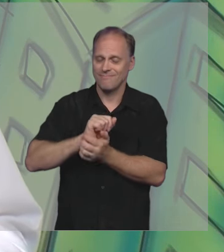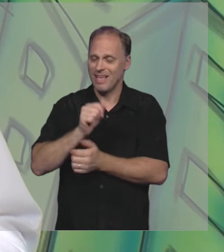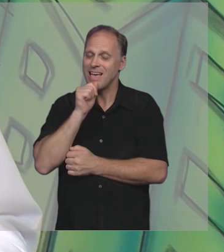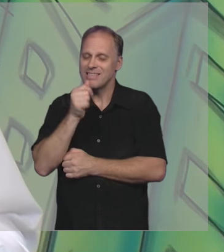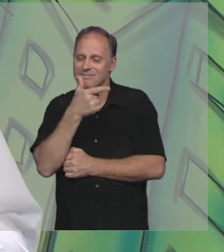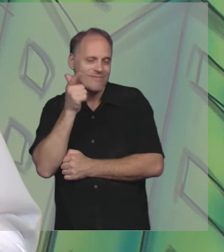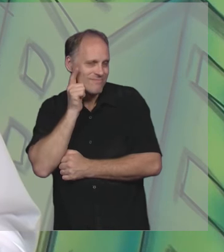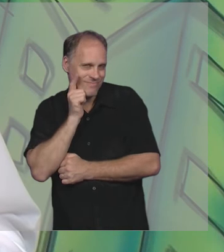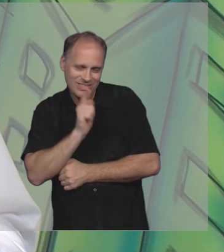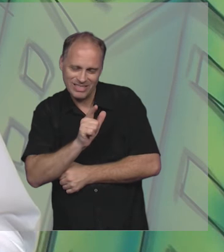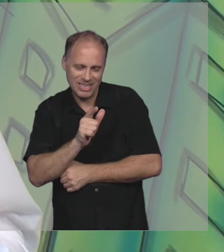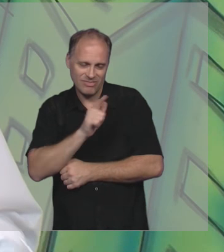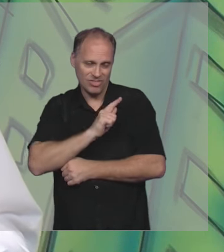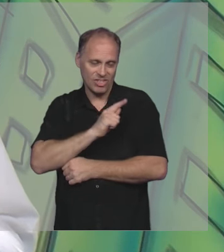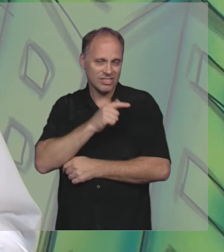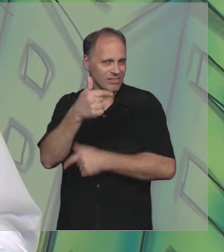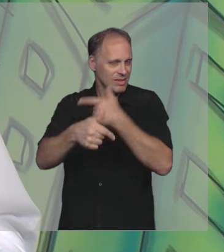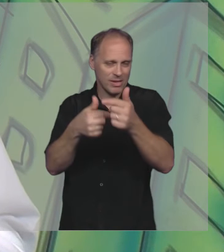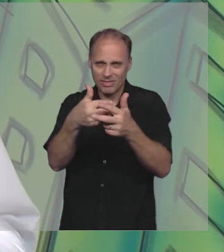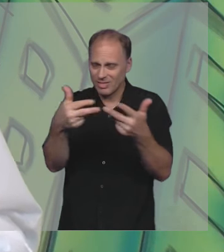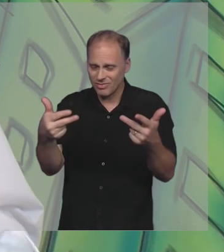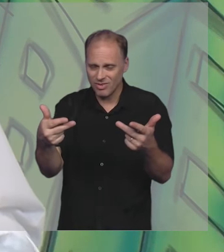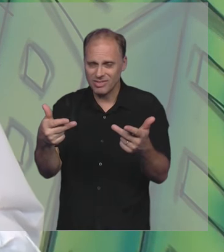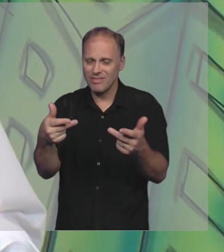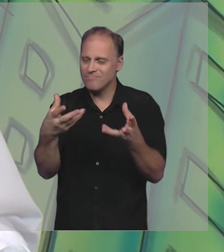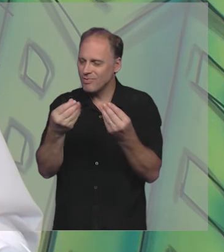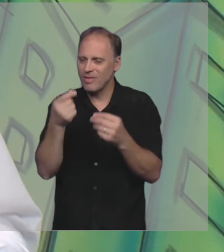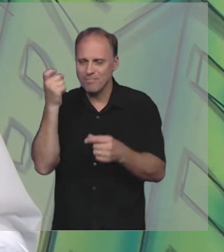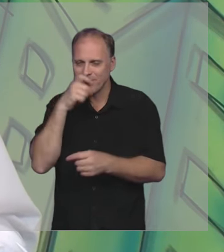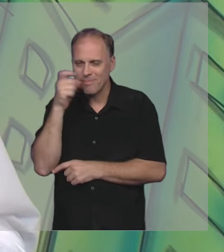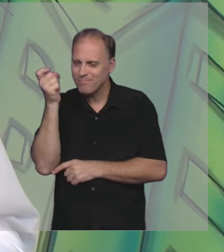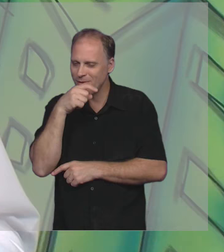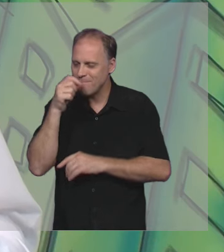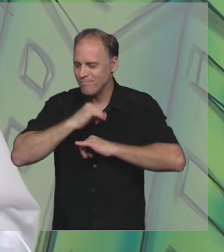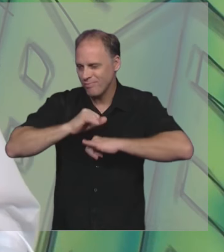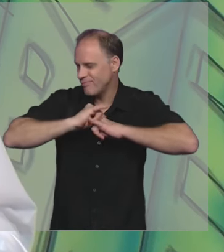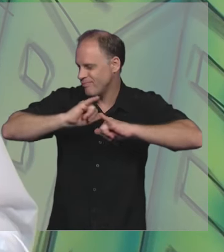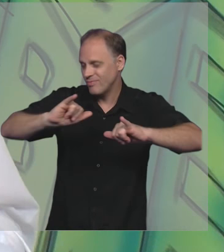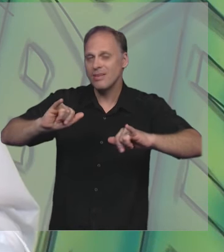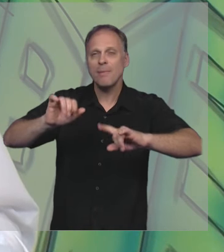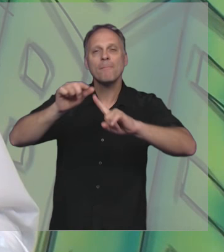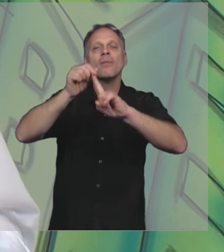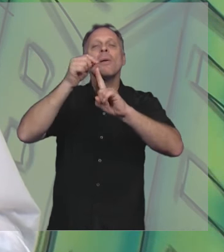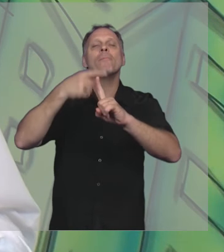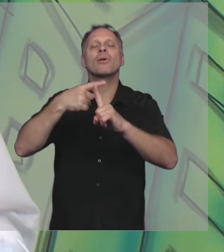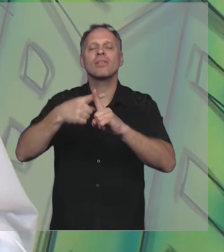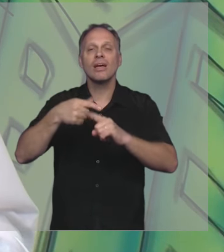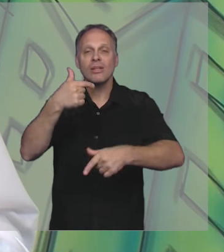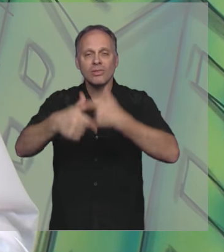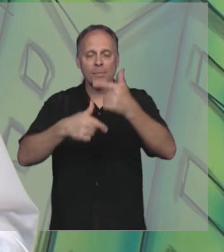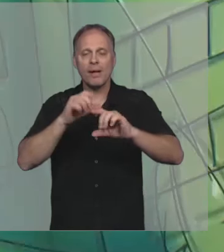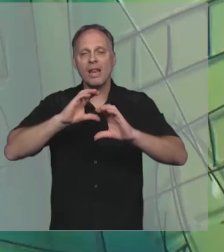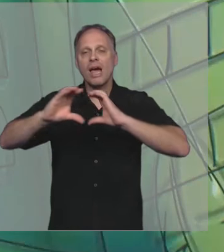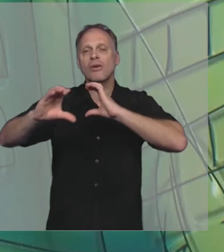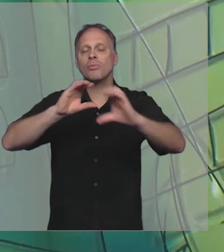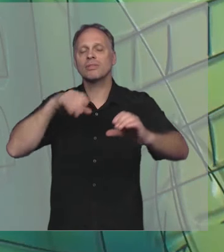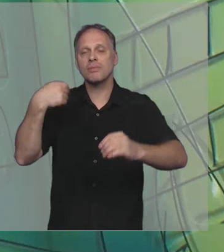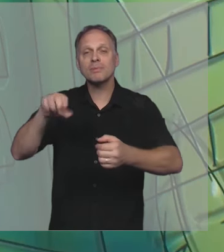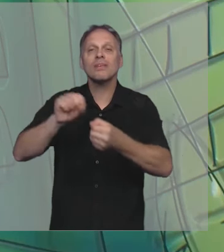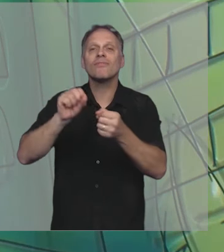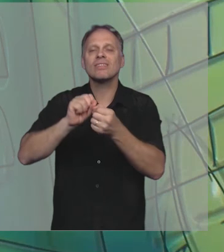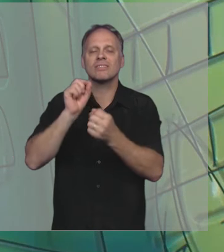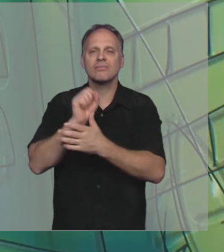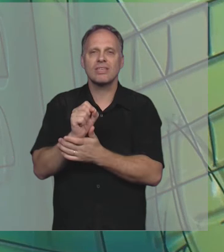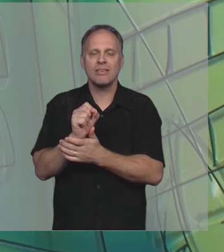ainda conseguindo, a nível de gestão, trabalhar com isso. Nós temos uma necessidade hoje, principalmente porque tu trabalha na comunicação, tu tem que